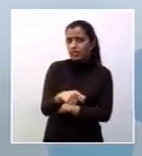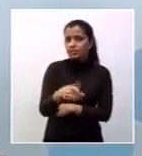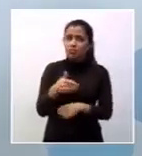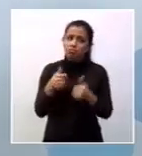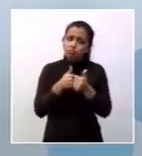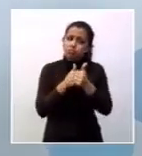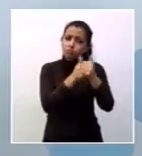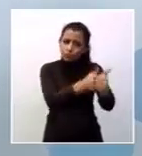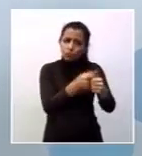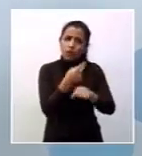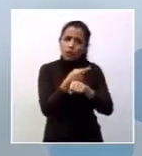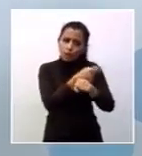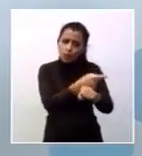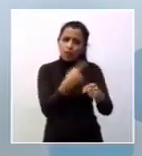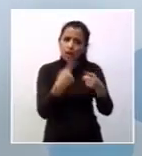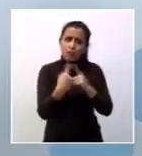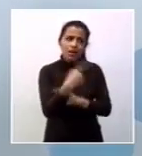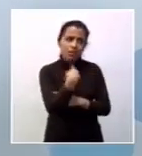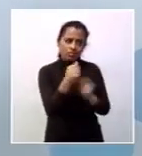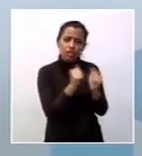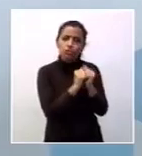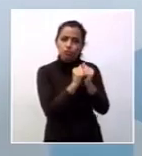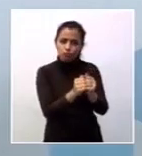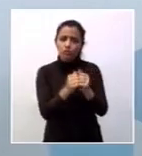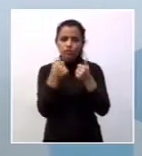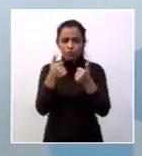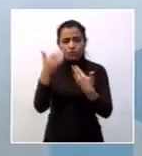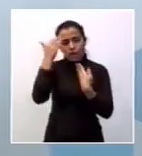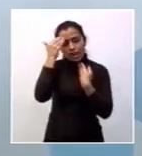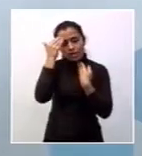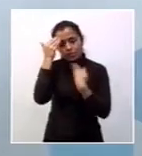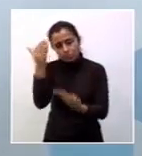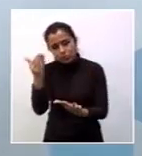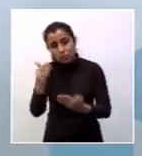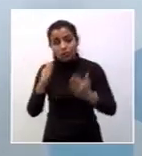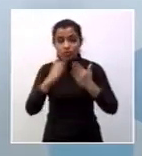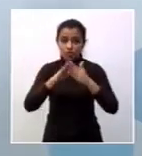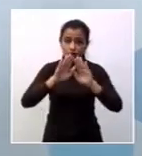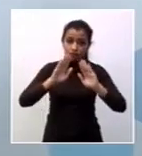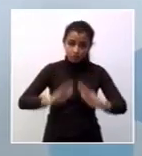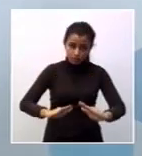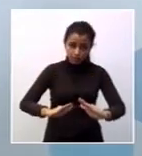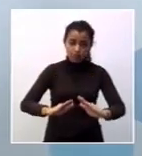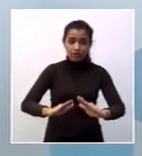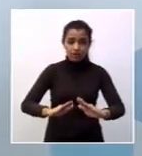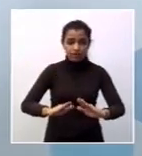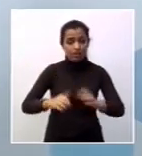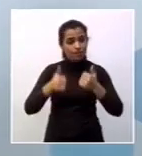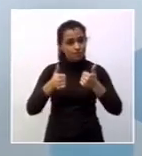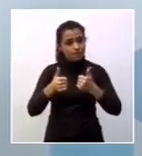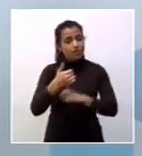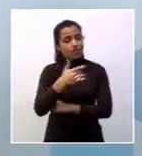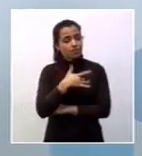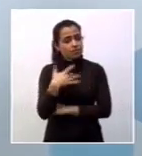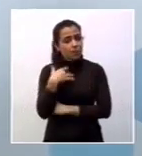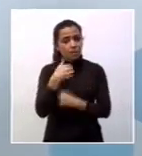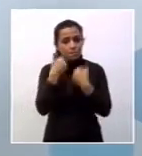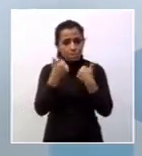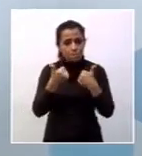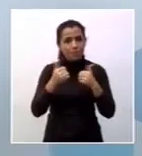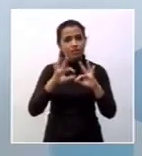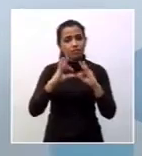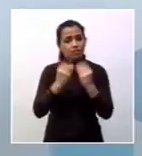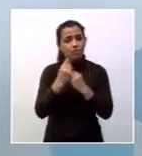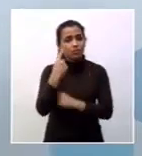participando desse processo com a gente, tá? Então, eu agradeço muito. Fiquem em casa, fiquem bem, tá? Cuidem de vocês, da família de